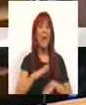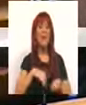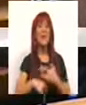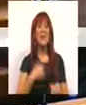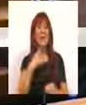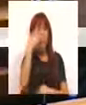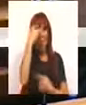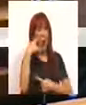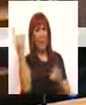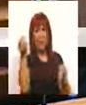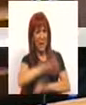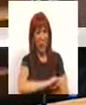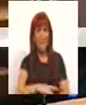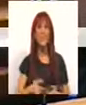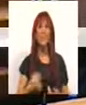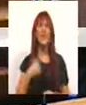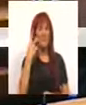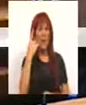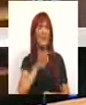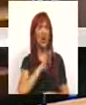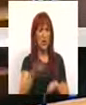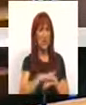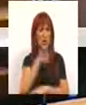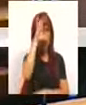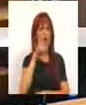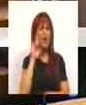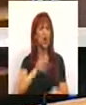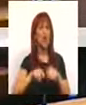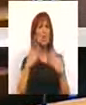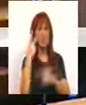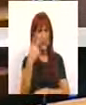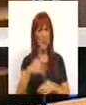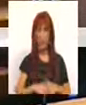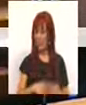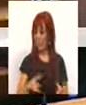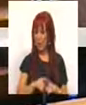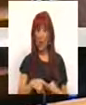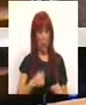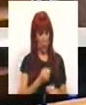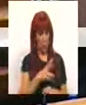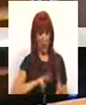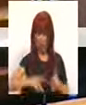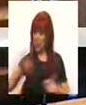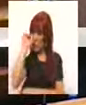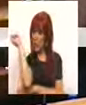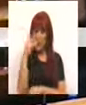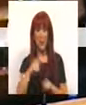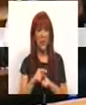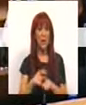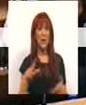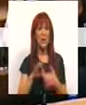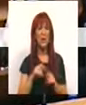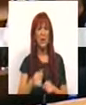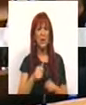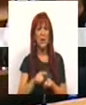crer na opinião pública. Se não vejamos, seus membros do Governo e senhoras e senhores deputados, o pacote da reforma florestal, delineado após